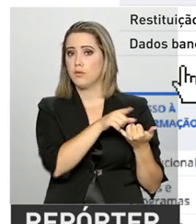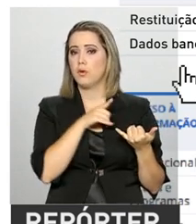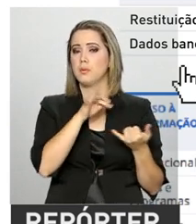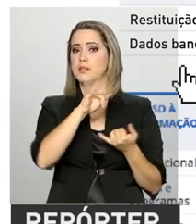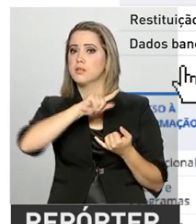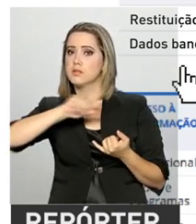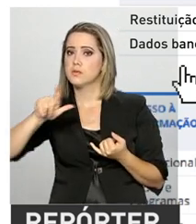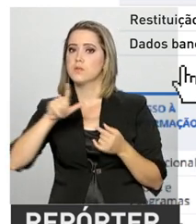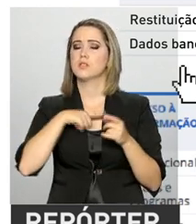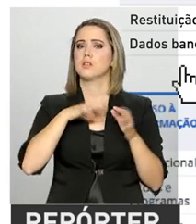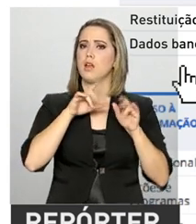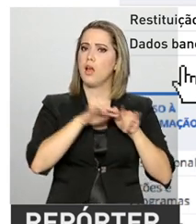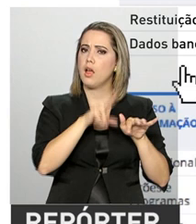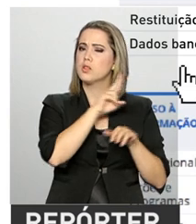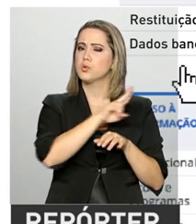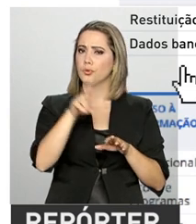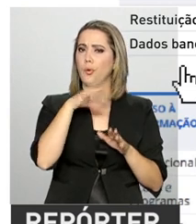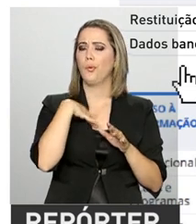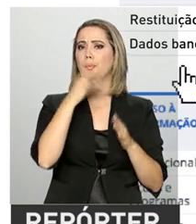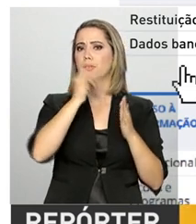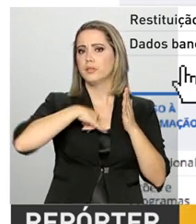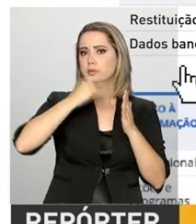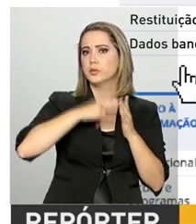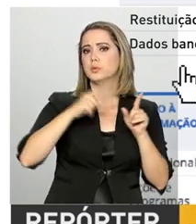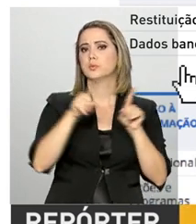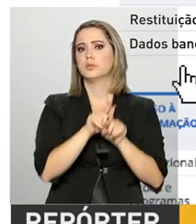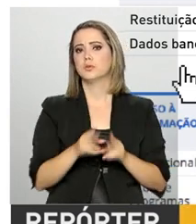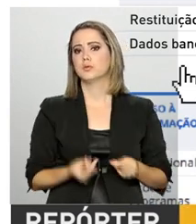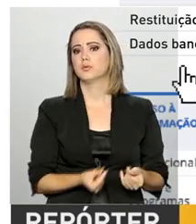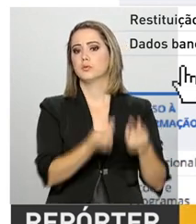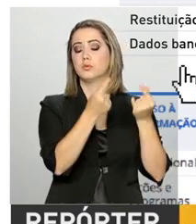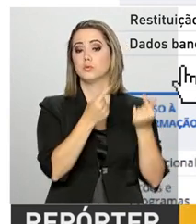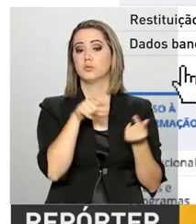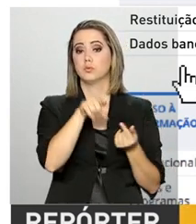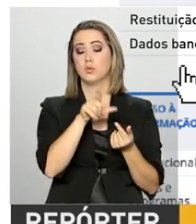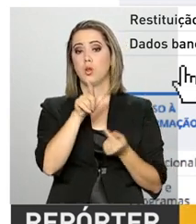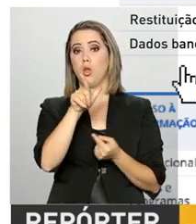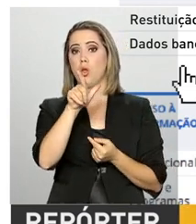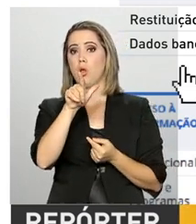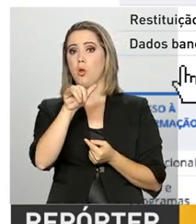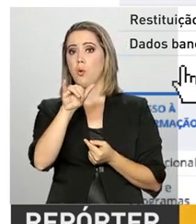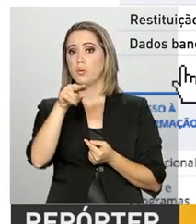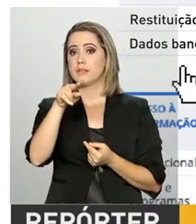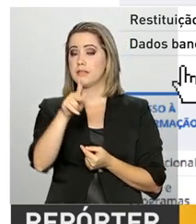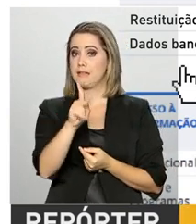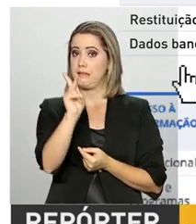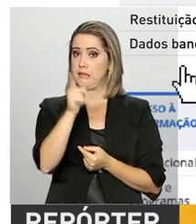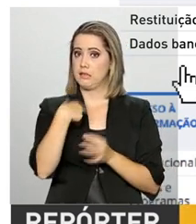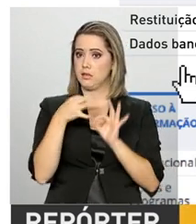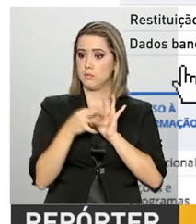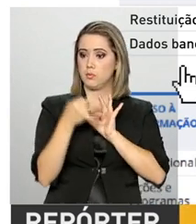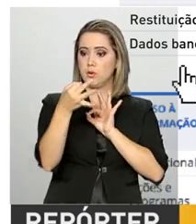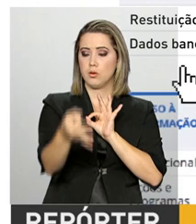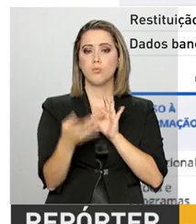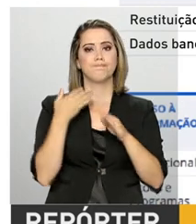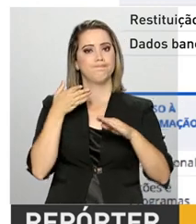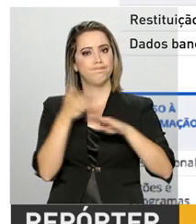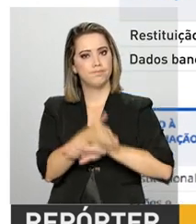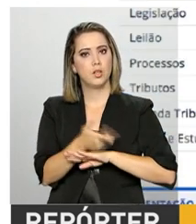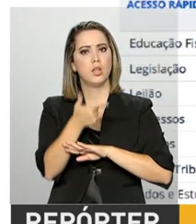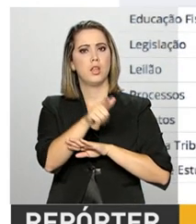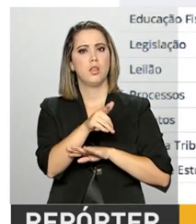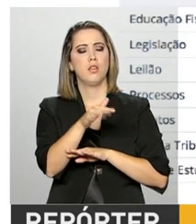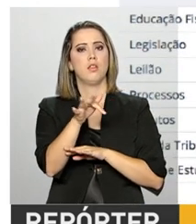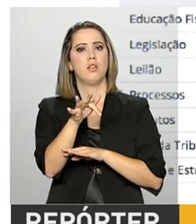fiscais cadastrais e principalmente financeiras os links nessas mensagens costumam ser a porta de entrada para